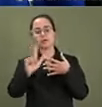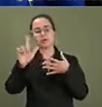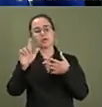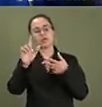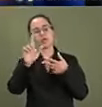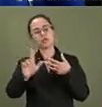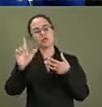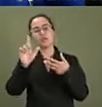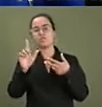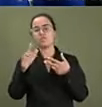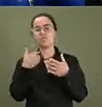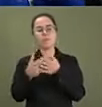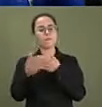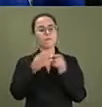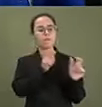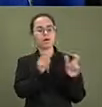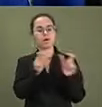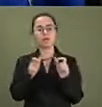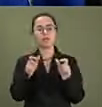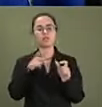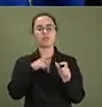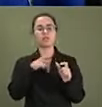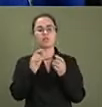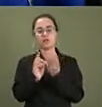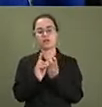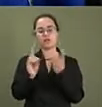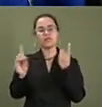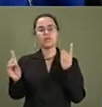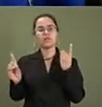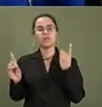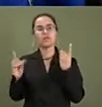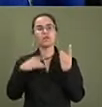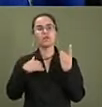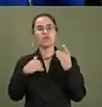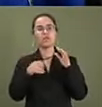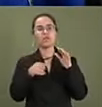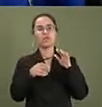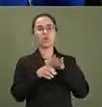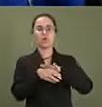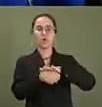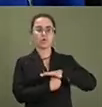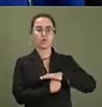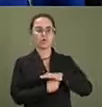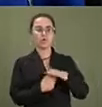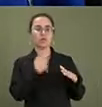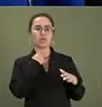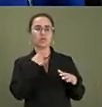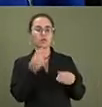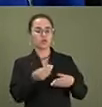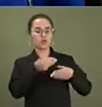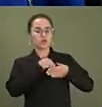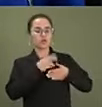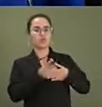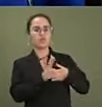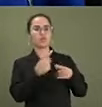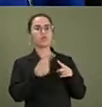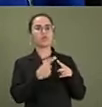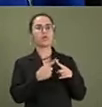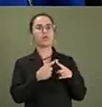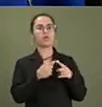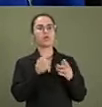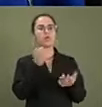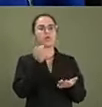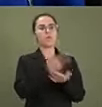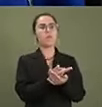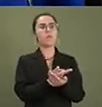político quem que for né que tiver afastado com suspeita de corrupção não pode continuar recebendo salário porque depois comprova